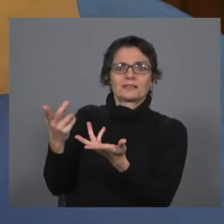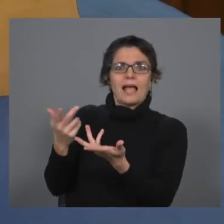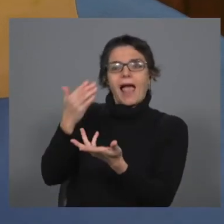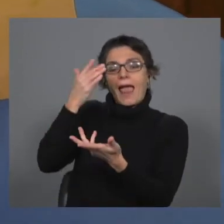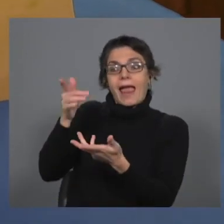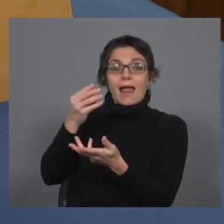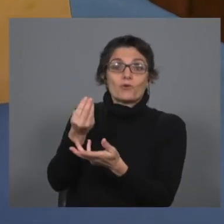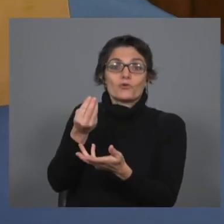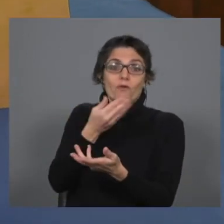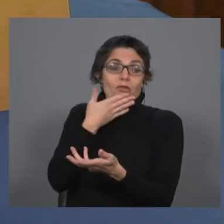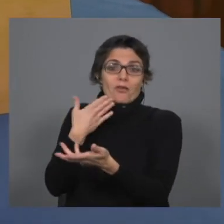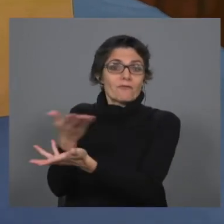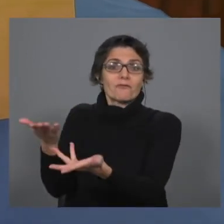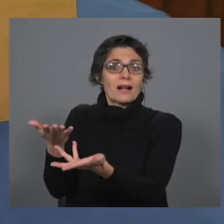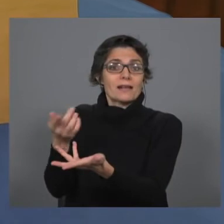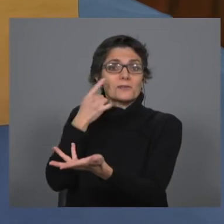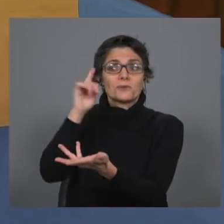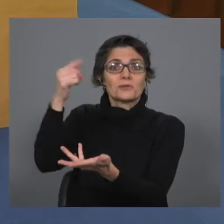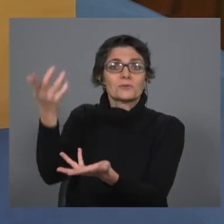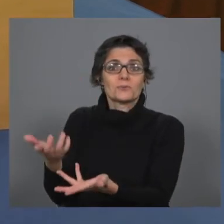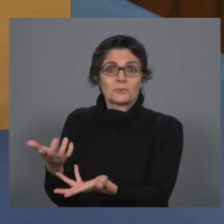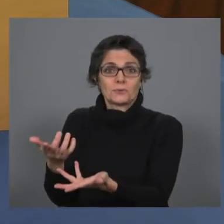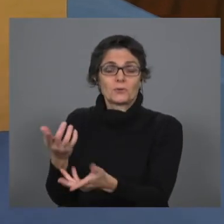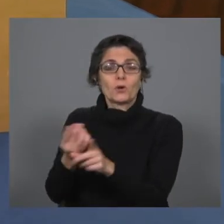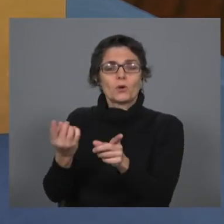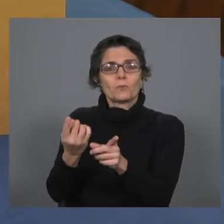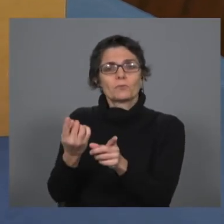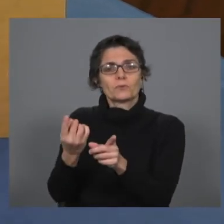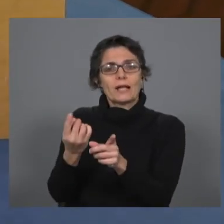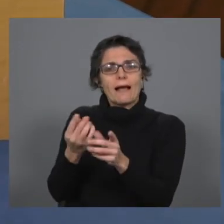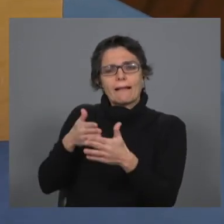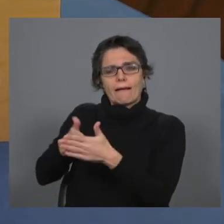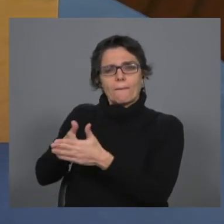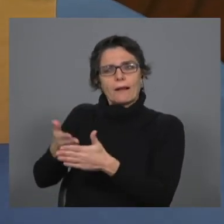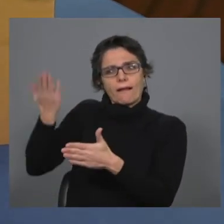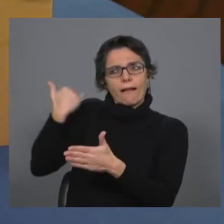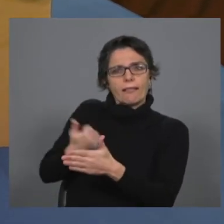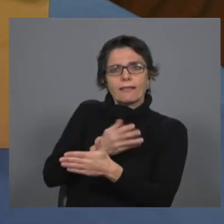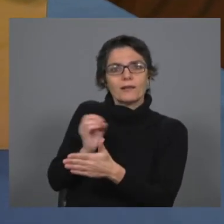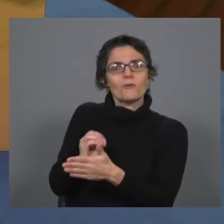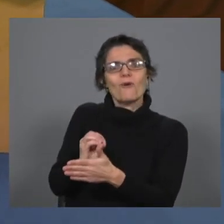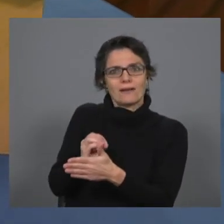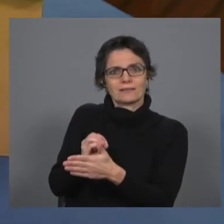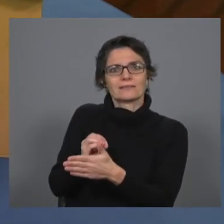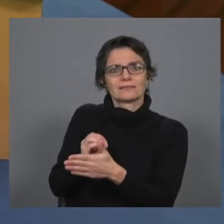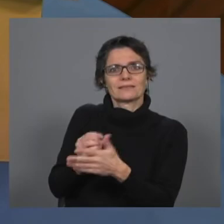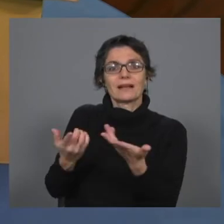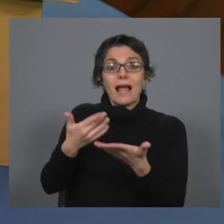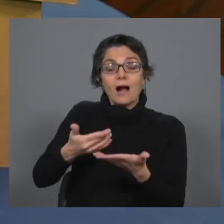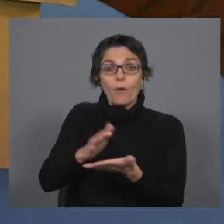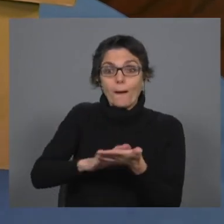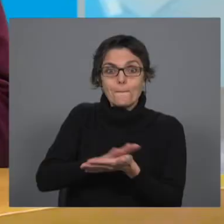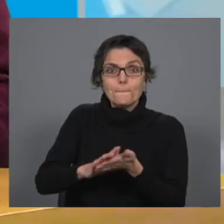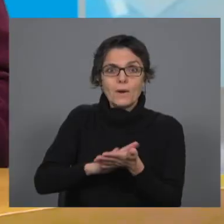fácil perceber, tirando estes condicionalismos históricos, temos que voltar a redescobrir o essencial e a reconhecer os dons